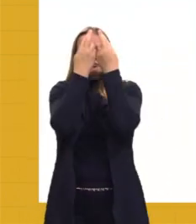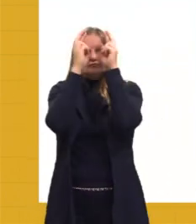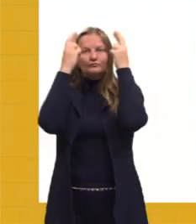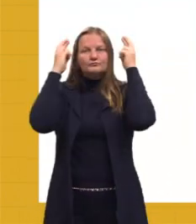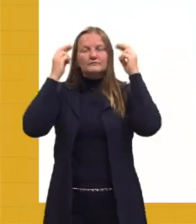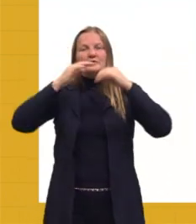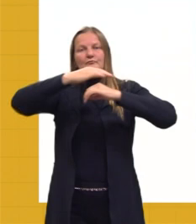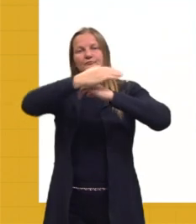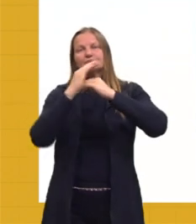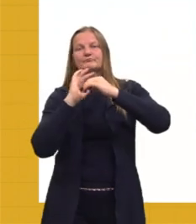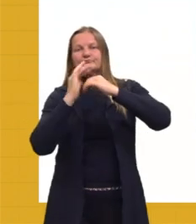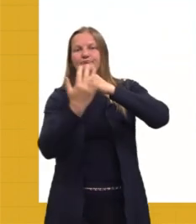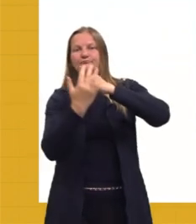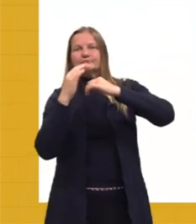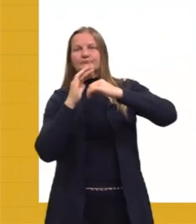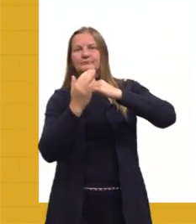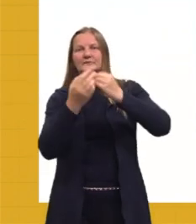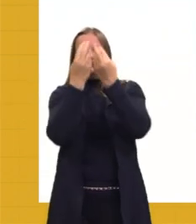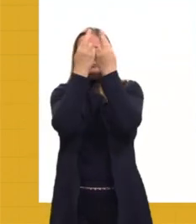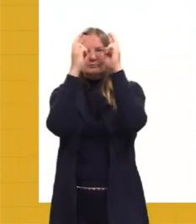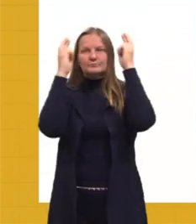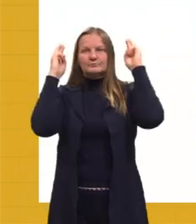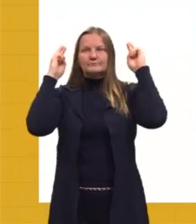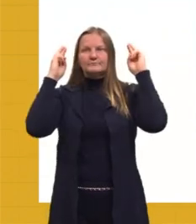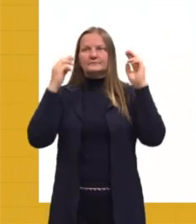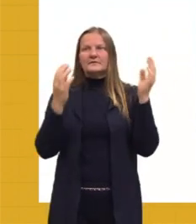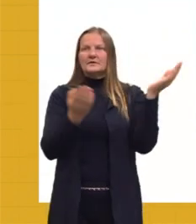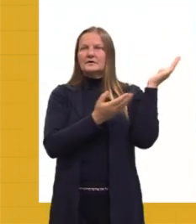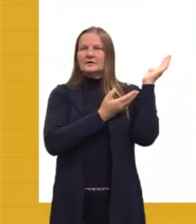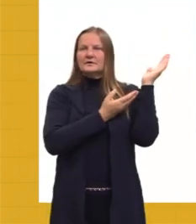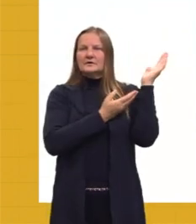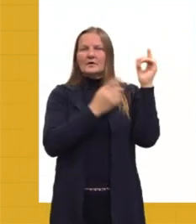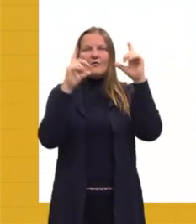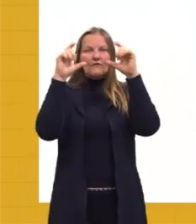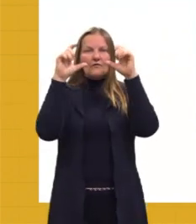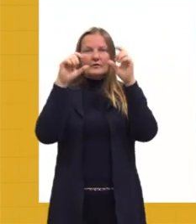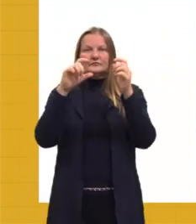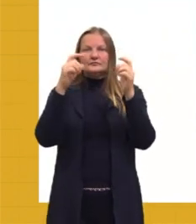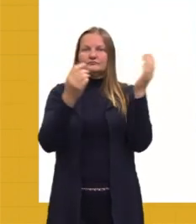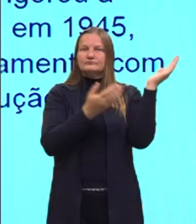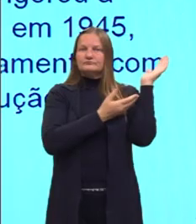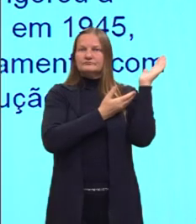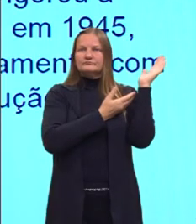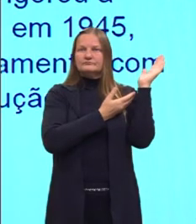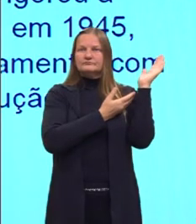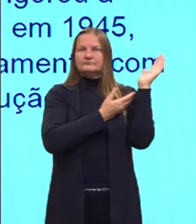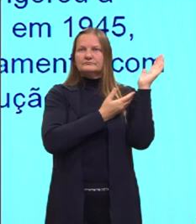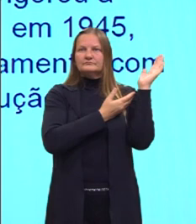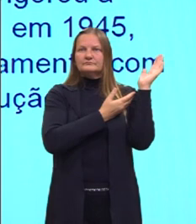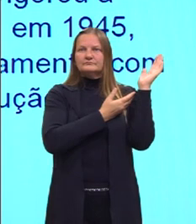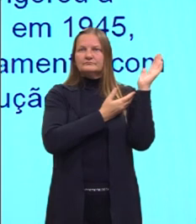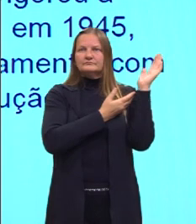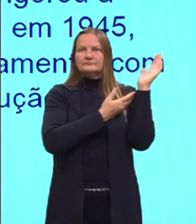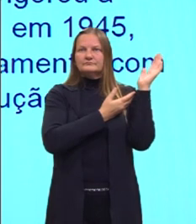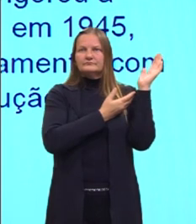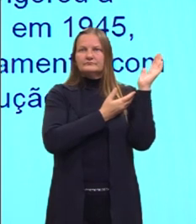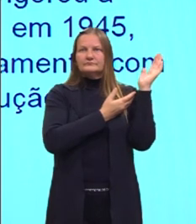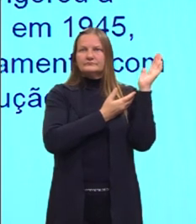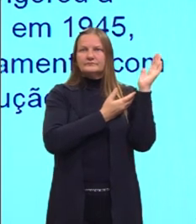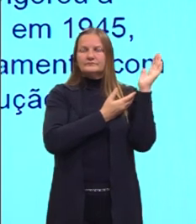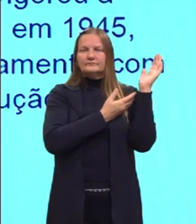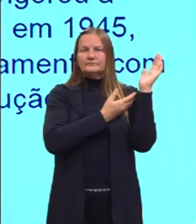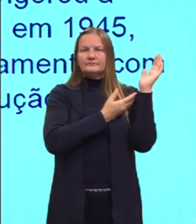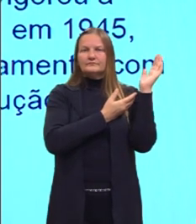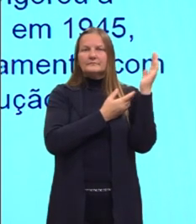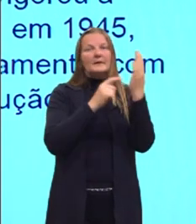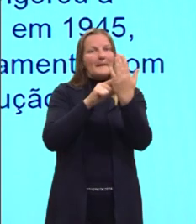cercada e eu trago duas duas imagens para vocês né a primeira que é justamente essa essas forças nessa